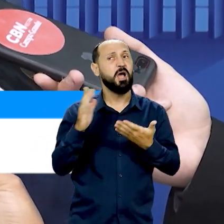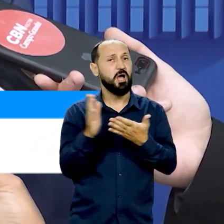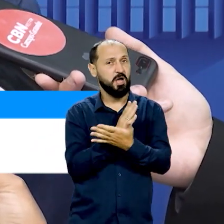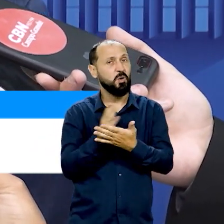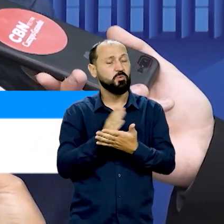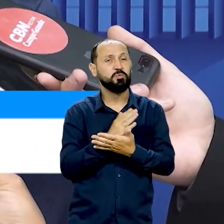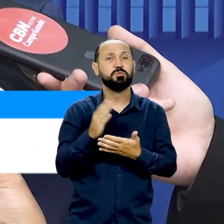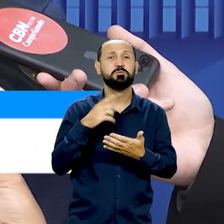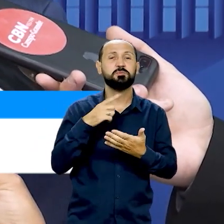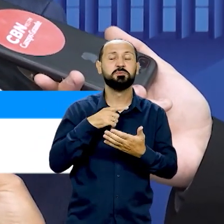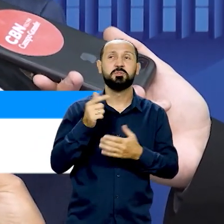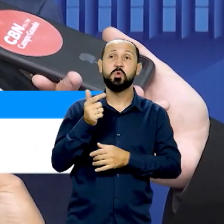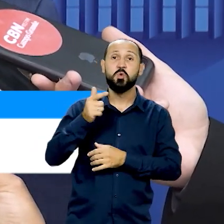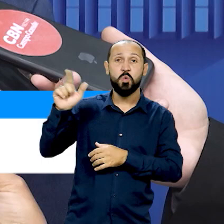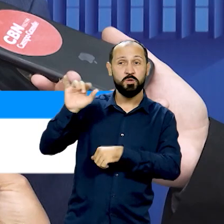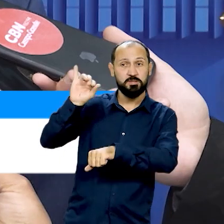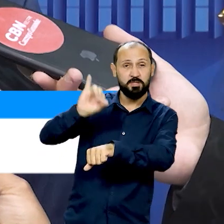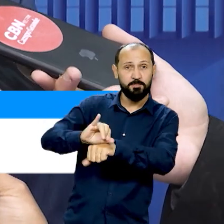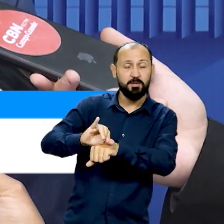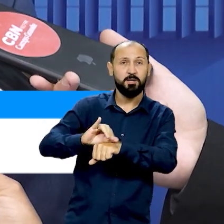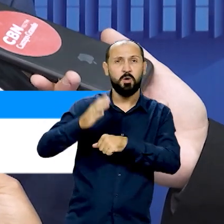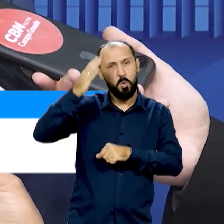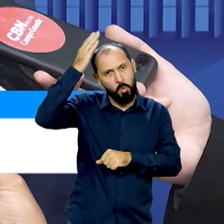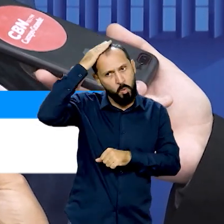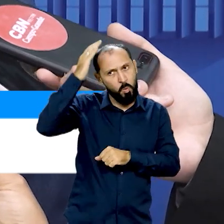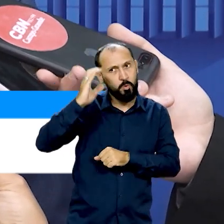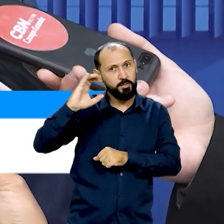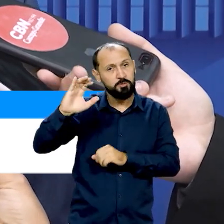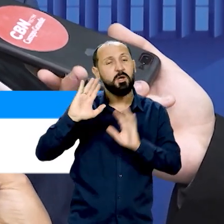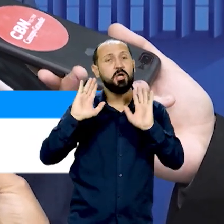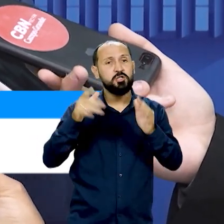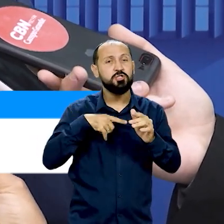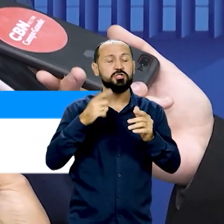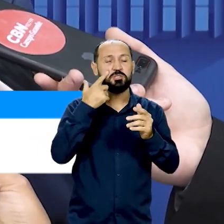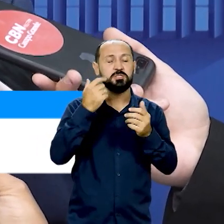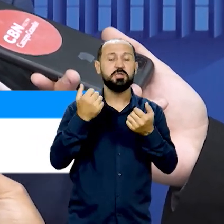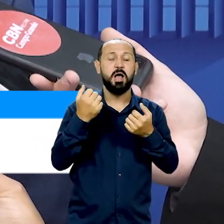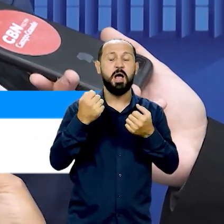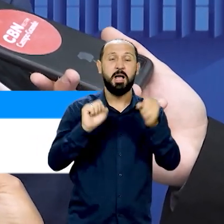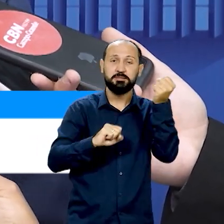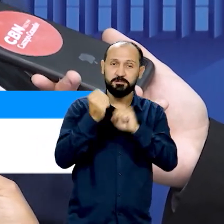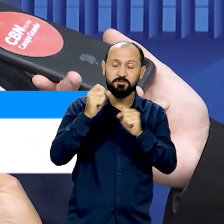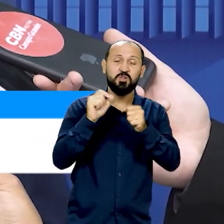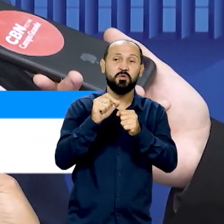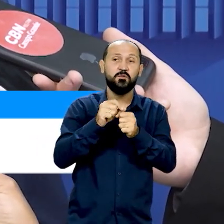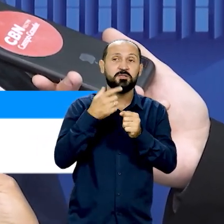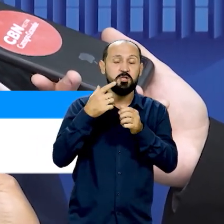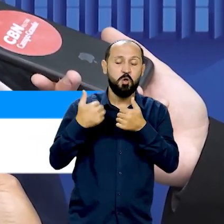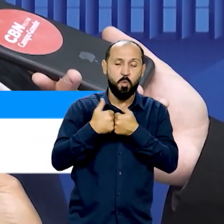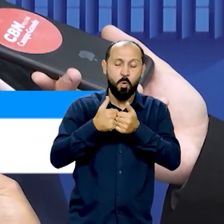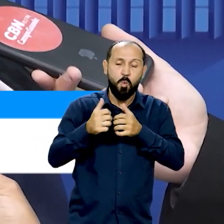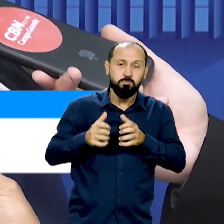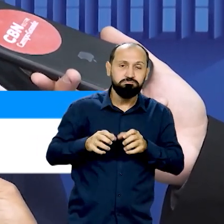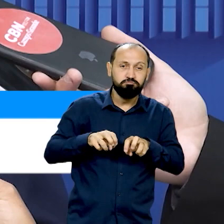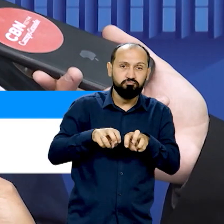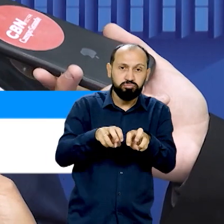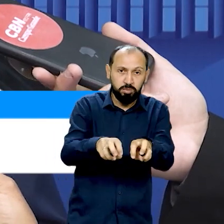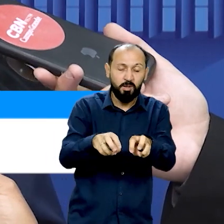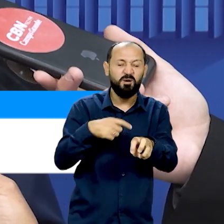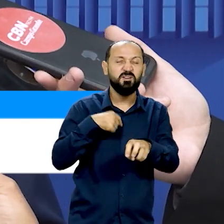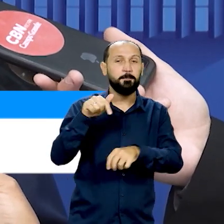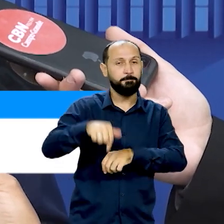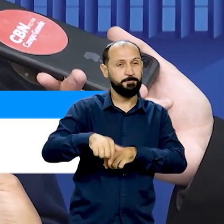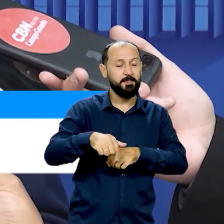Já tem em outras capitais, Curitiba é um exemplo disso, as montadoras já estão produzindo ônibus que